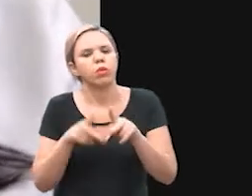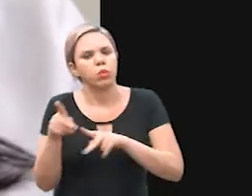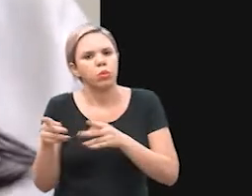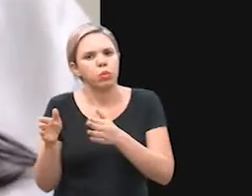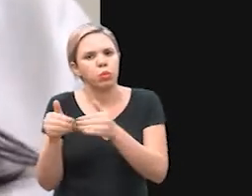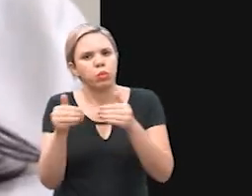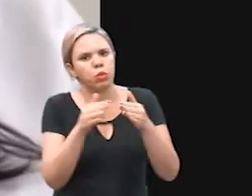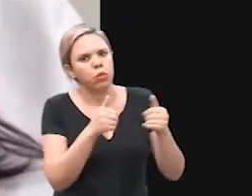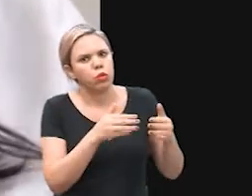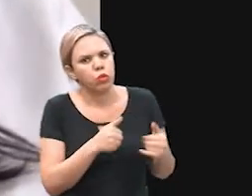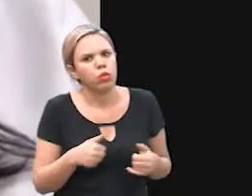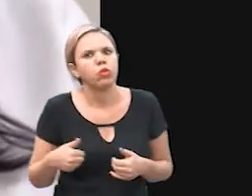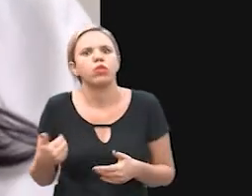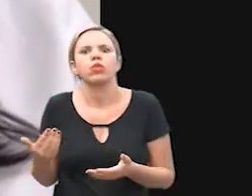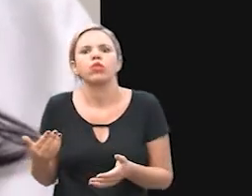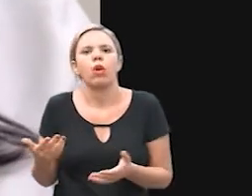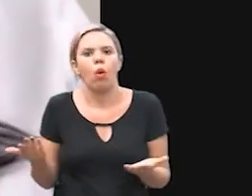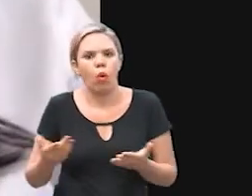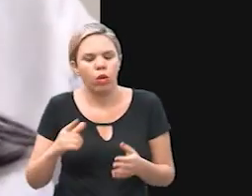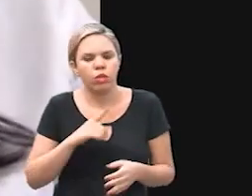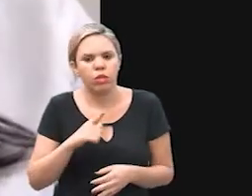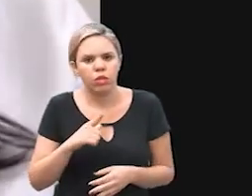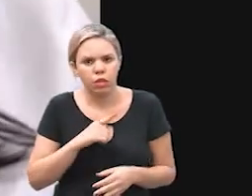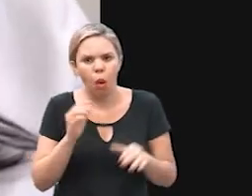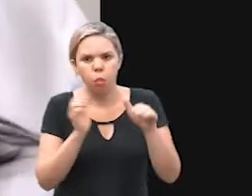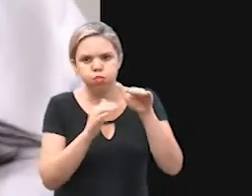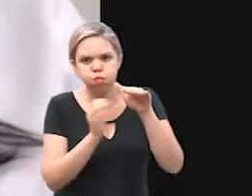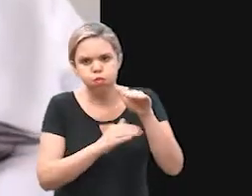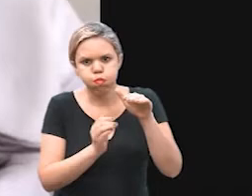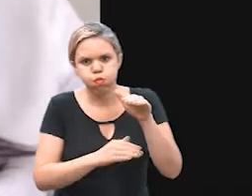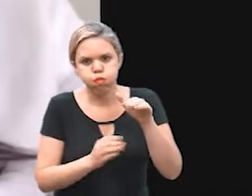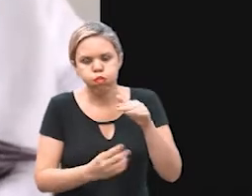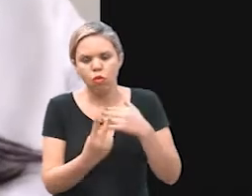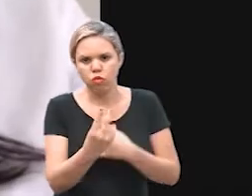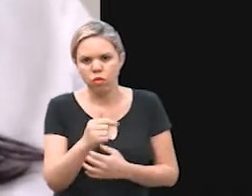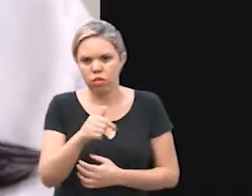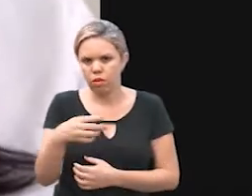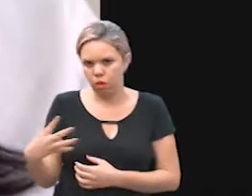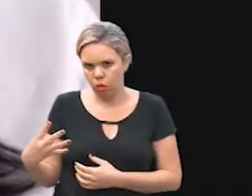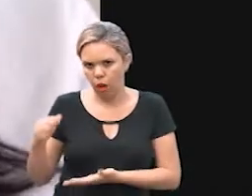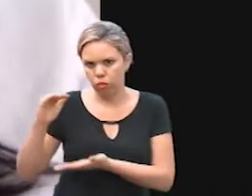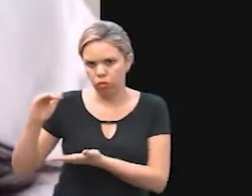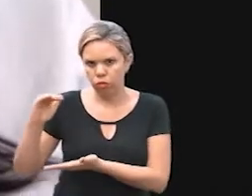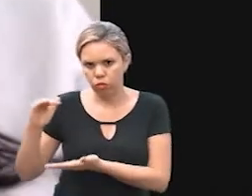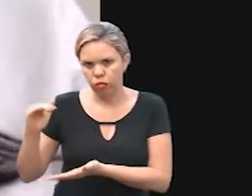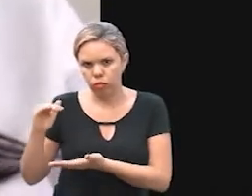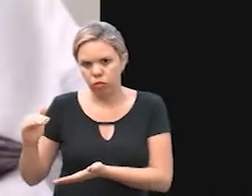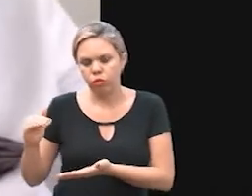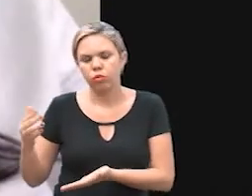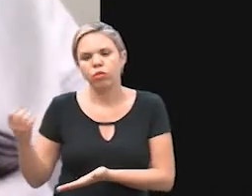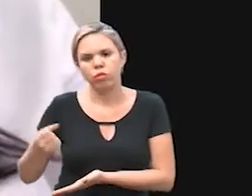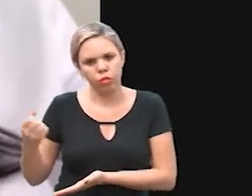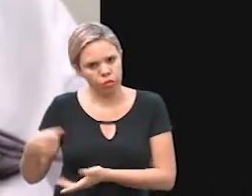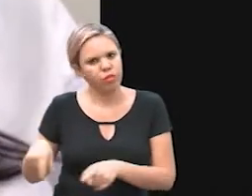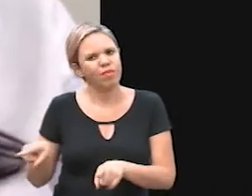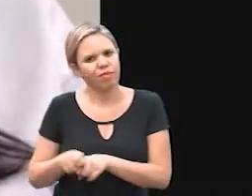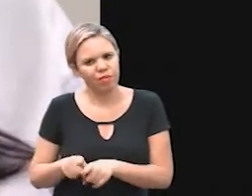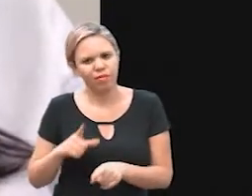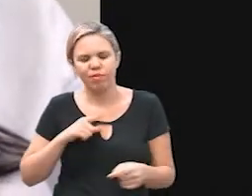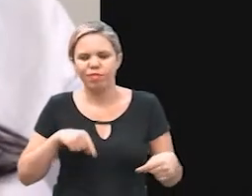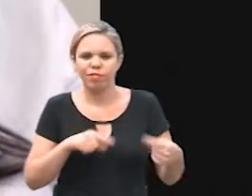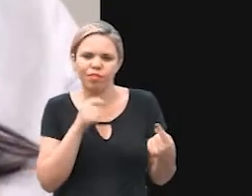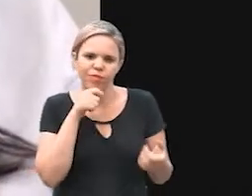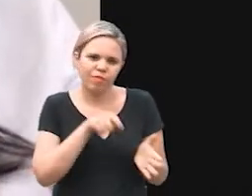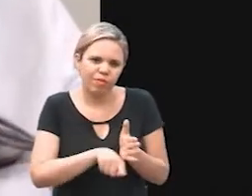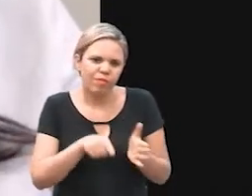Pegamos firme nas campanhas. Hoje nós estamos aí com um estoque de 274 litros, mas temos aí esse